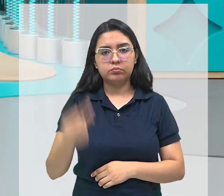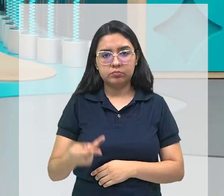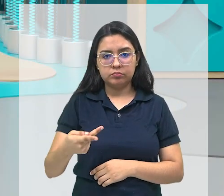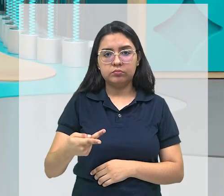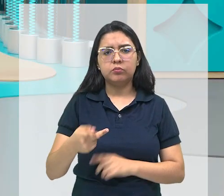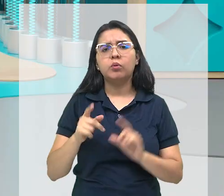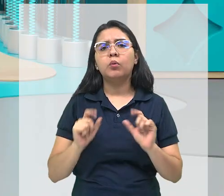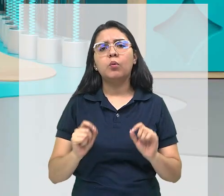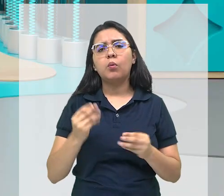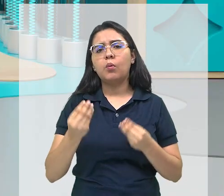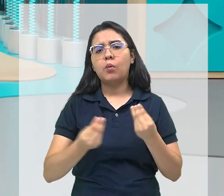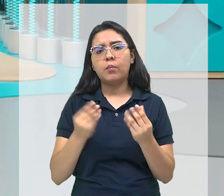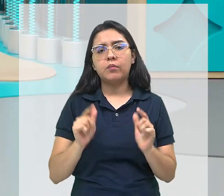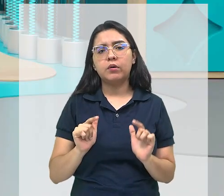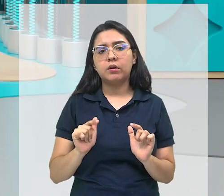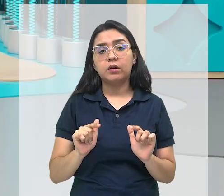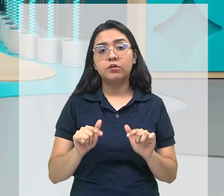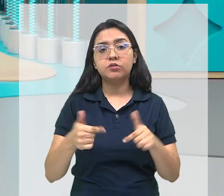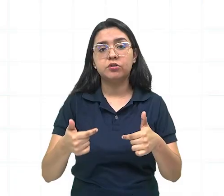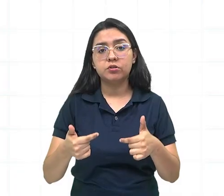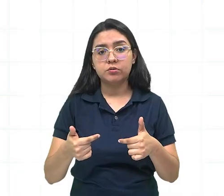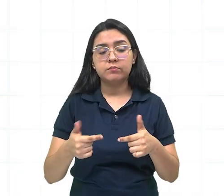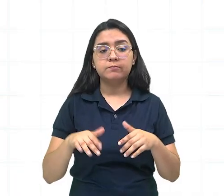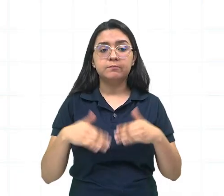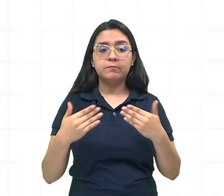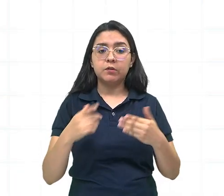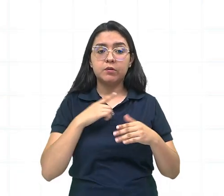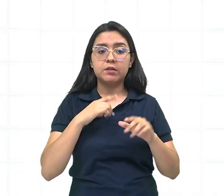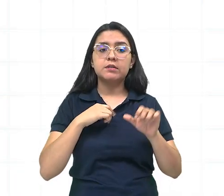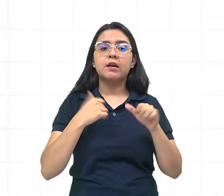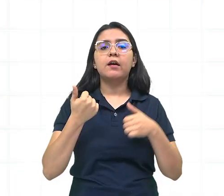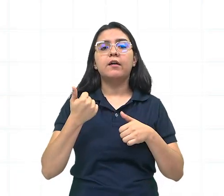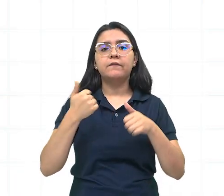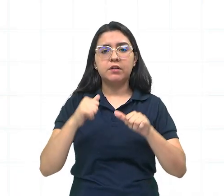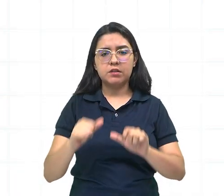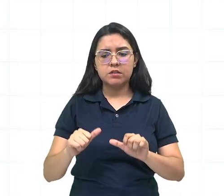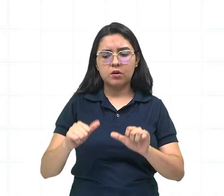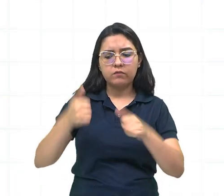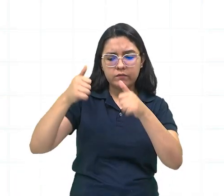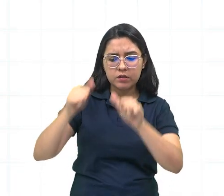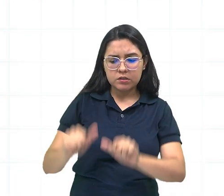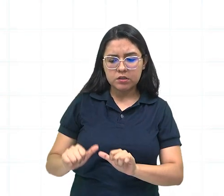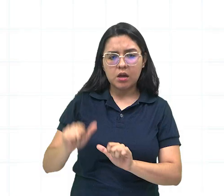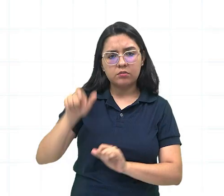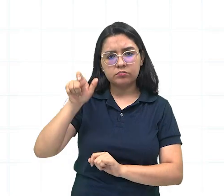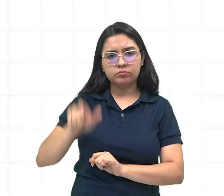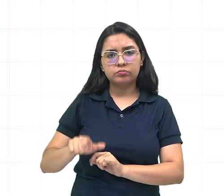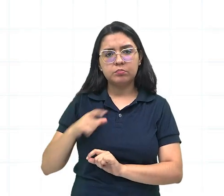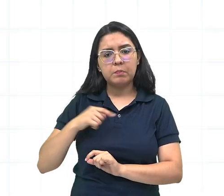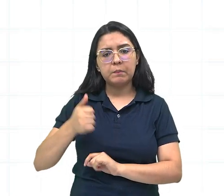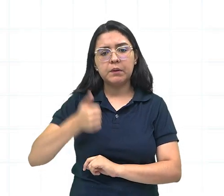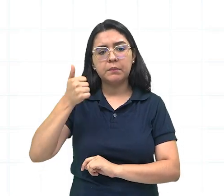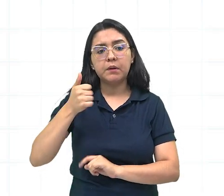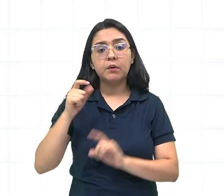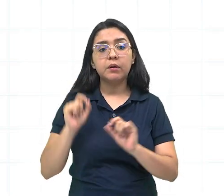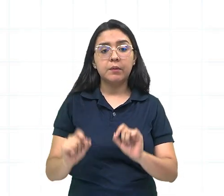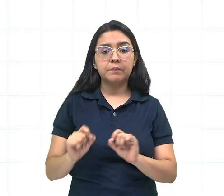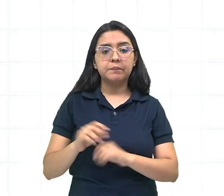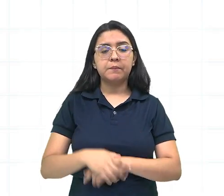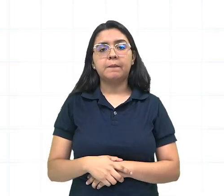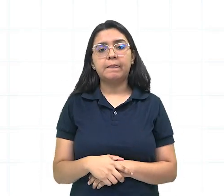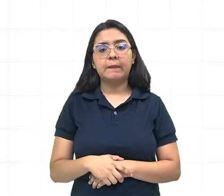gente? Aí é que entra, então, a avaliação primária. A avaliação primária é o